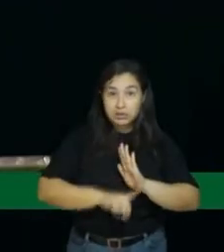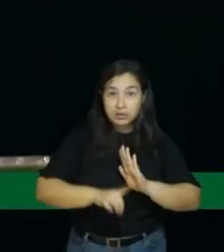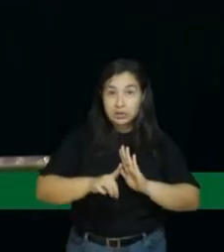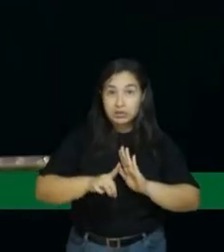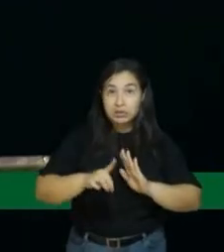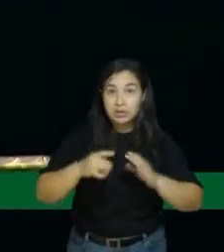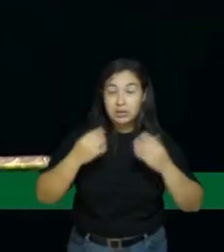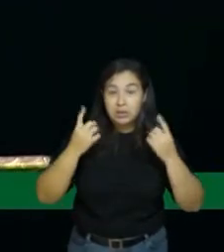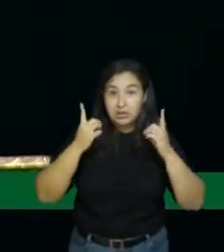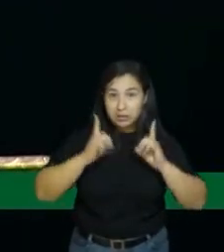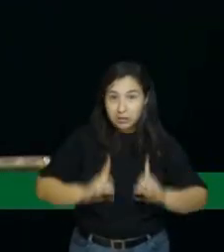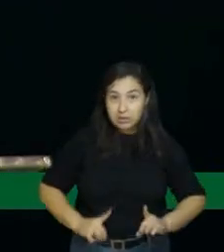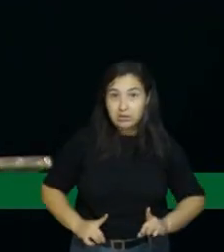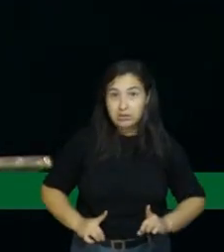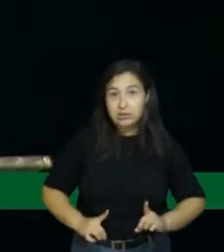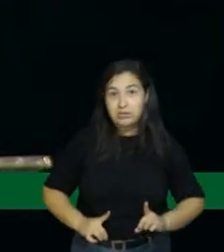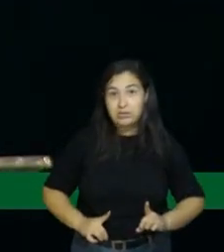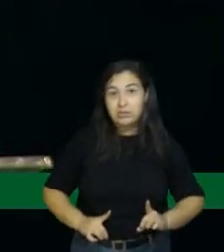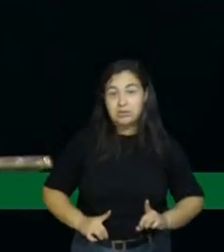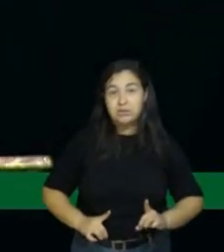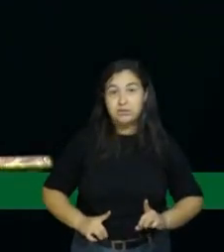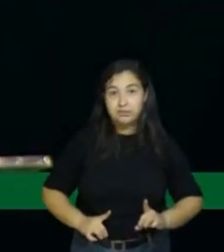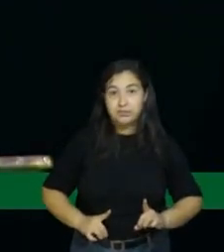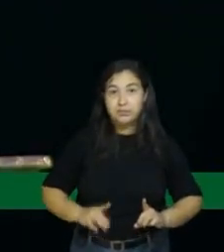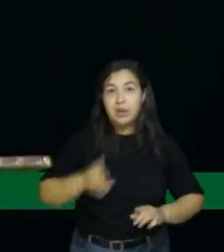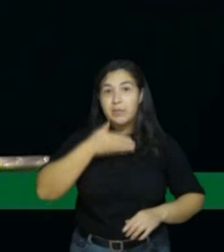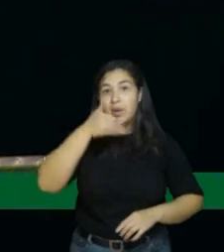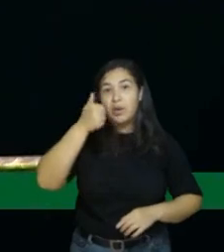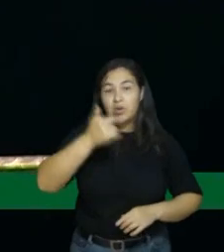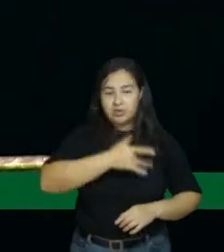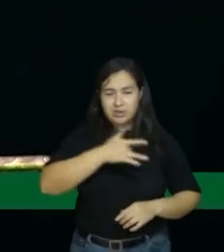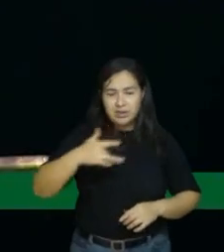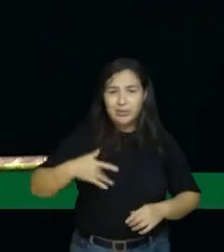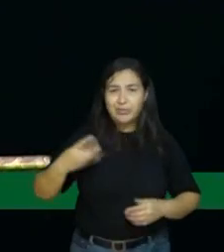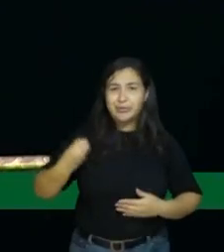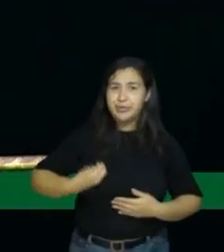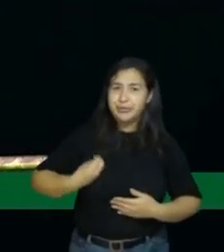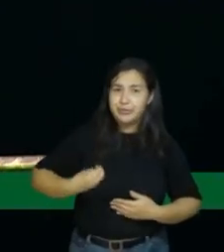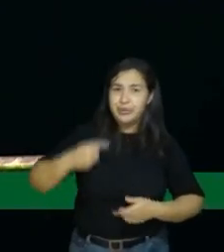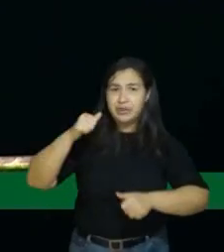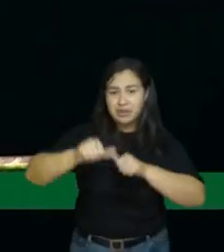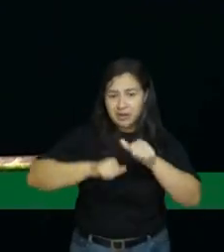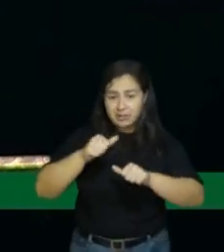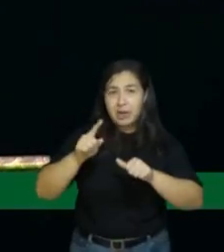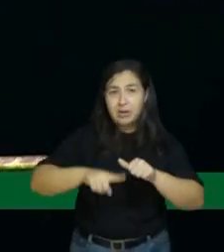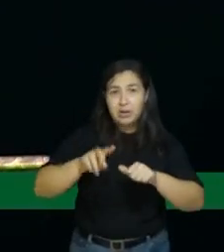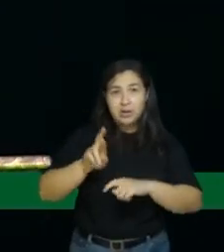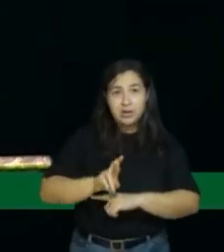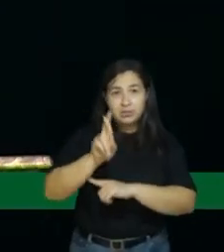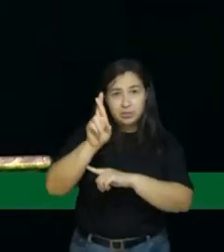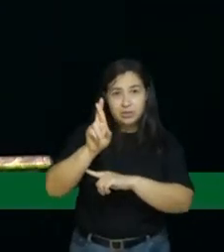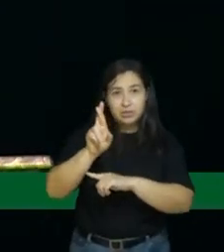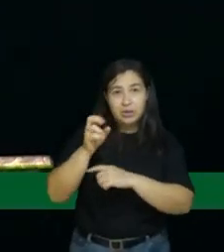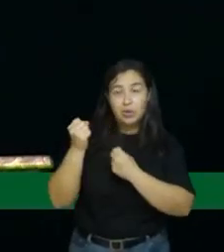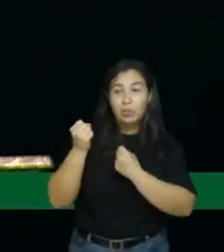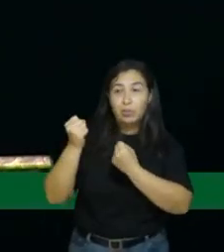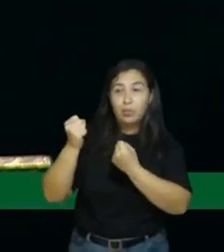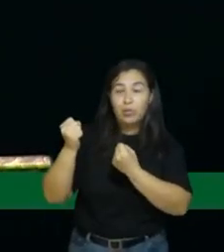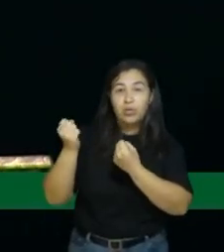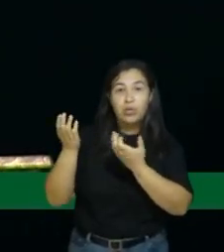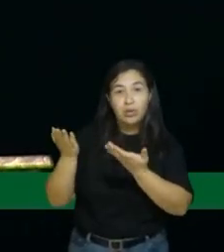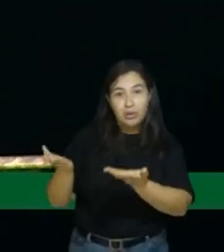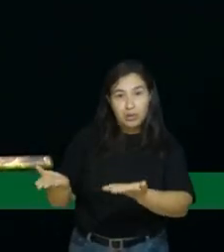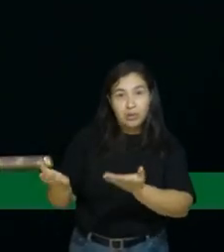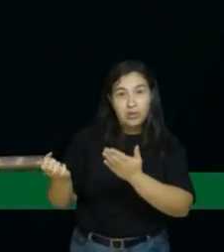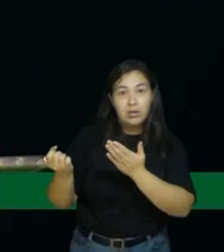empreendedorismo melhorias na saúde de todas as áreas é responsabilidade do poder público não é das